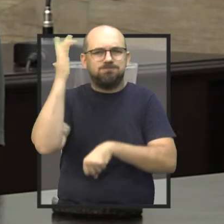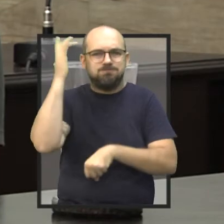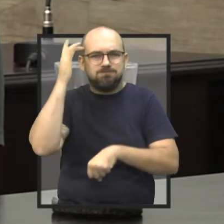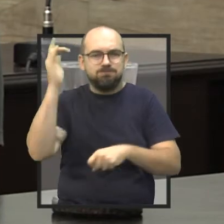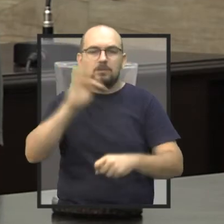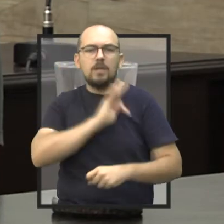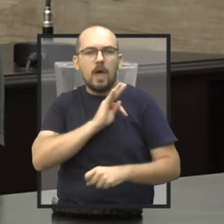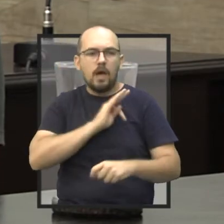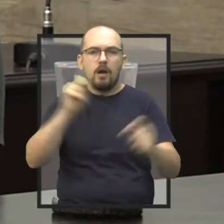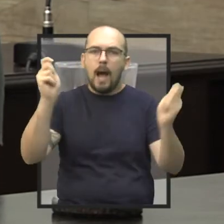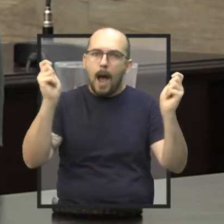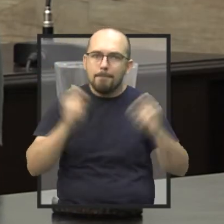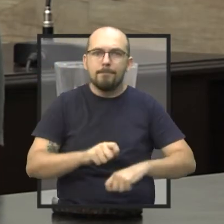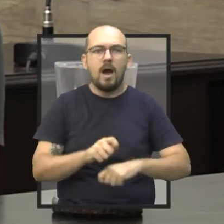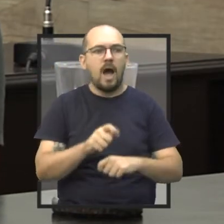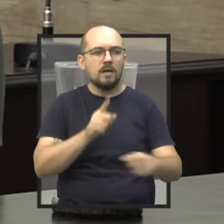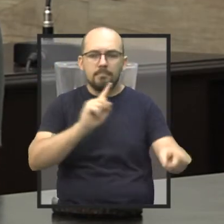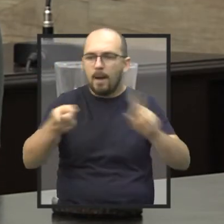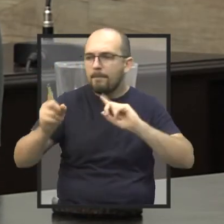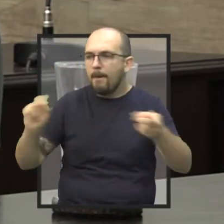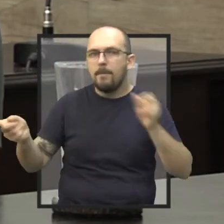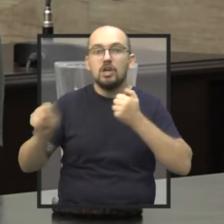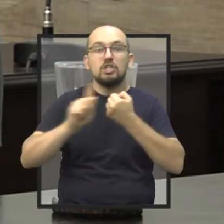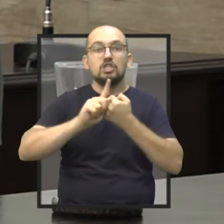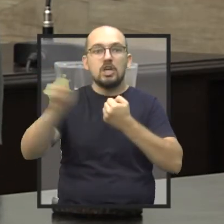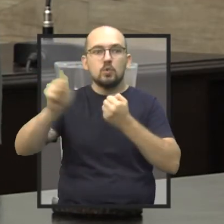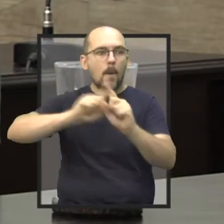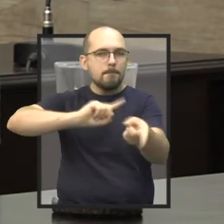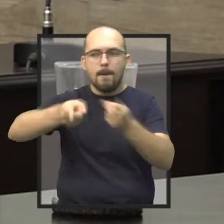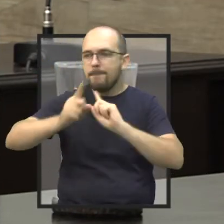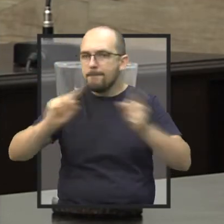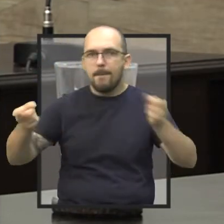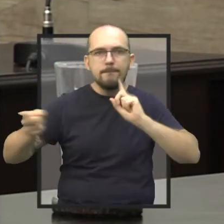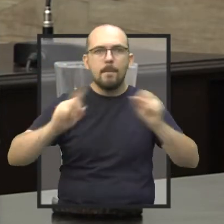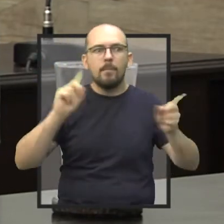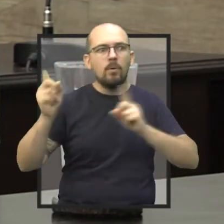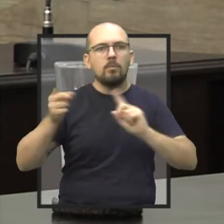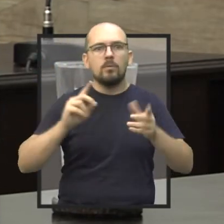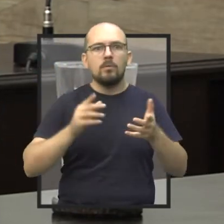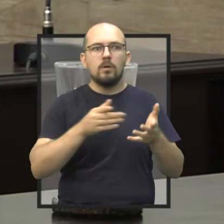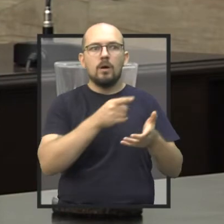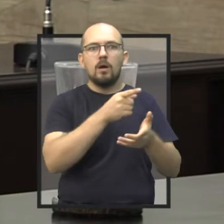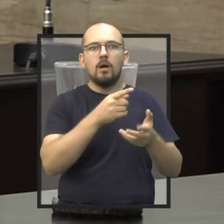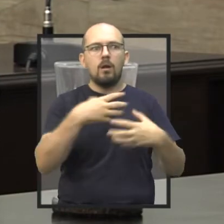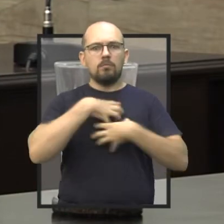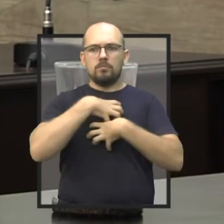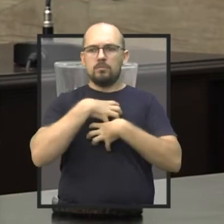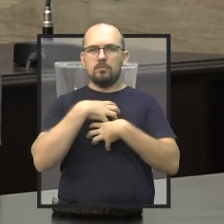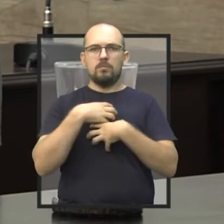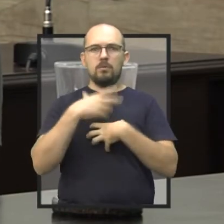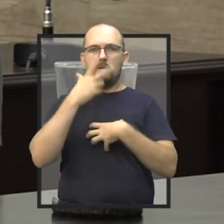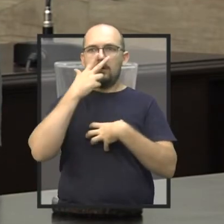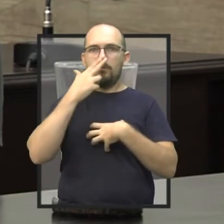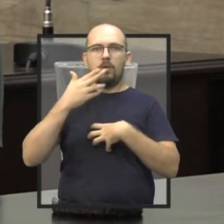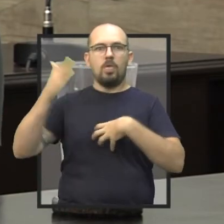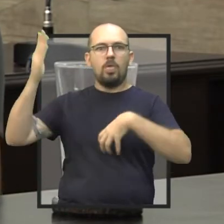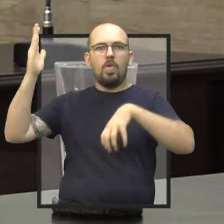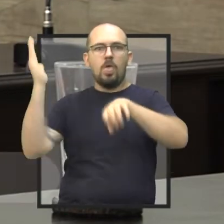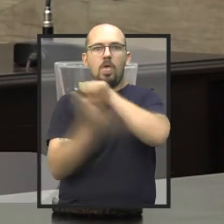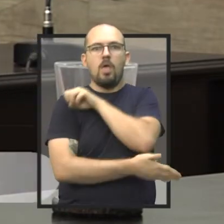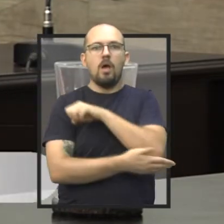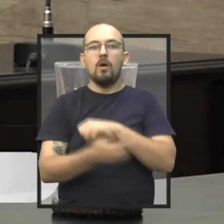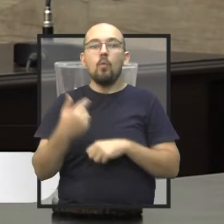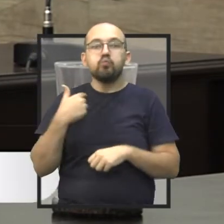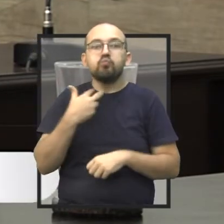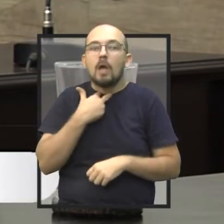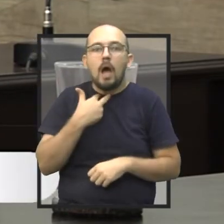tocar a Secretaria enquanto técnico, enquanto gestor técnico, se viu numa situação de ter podado, tolhido